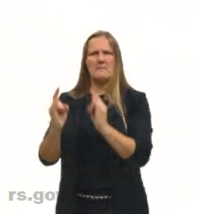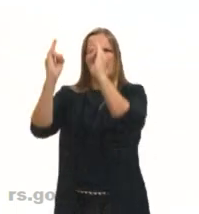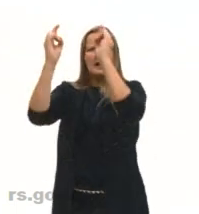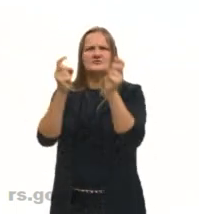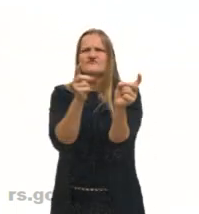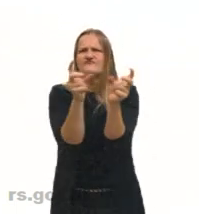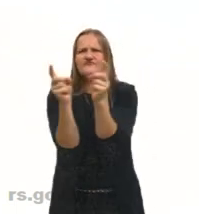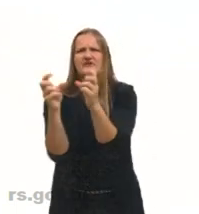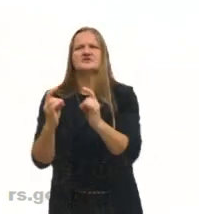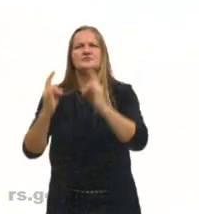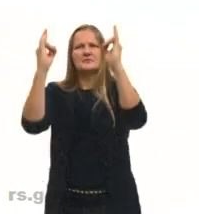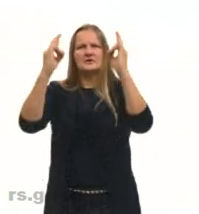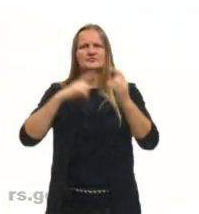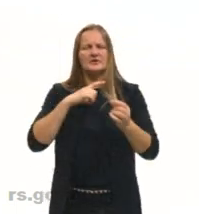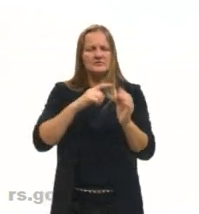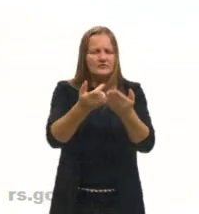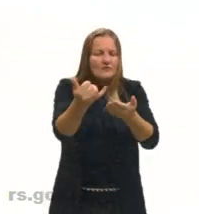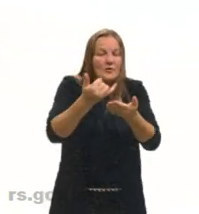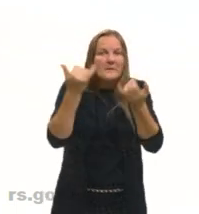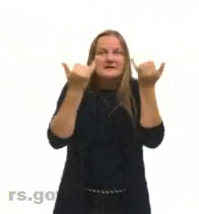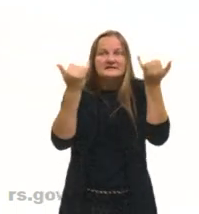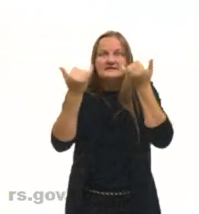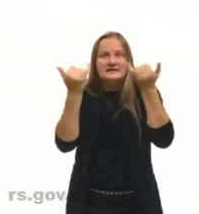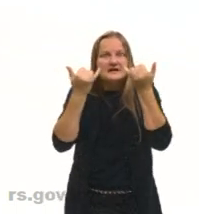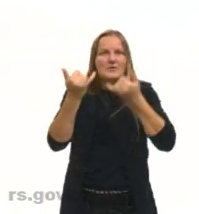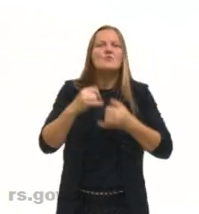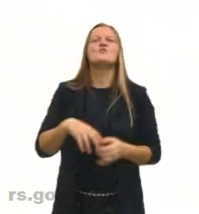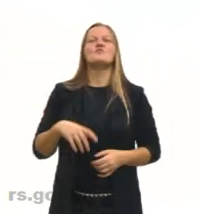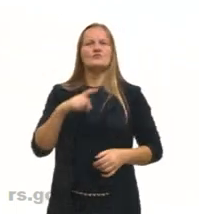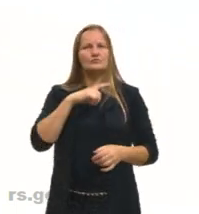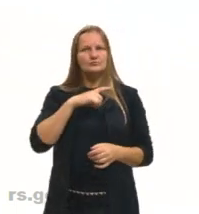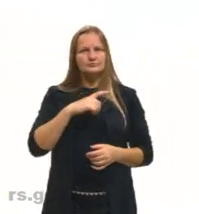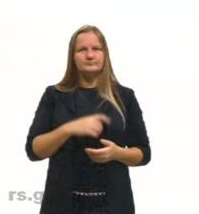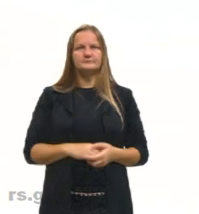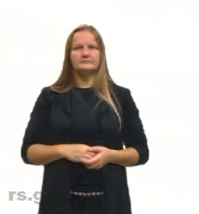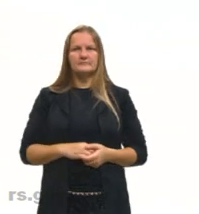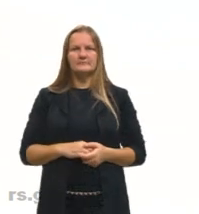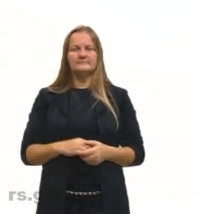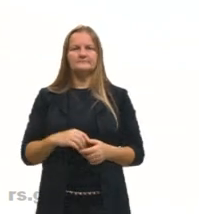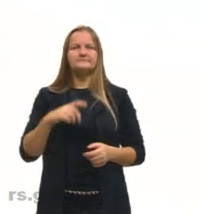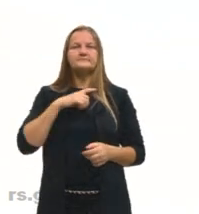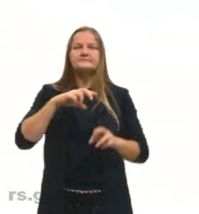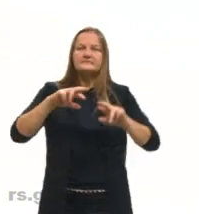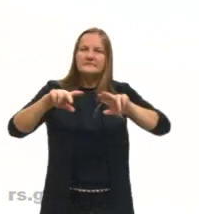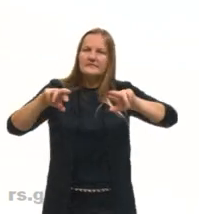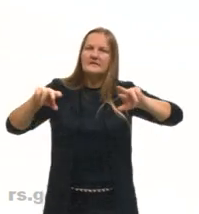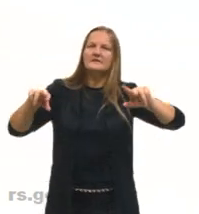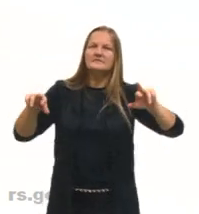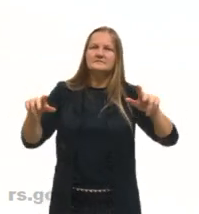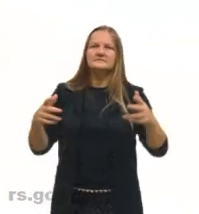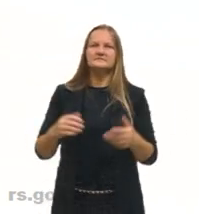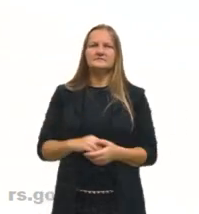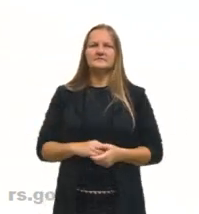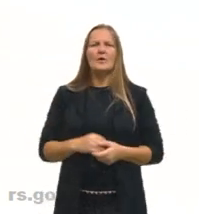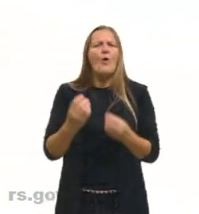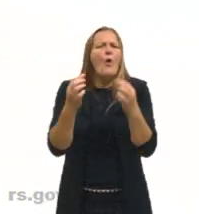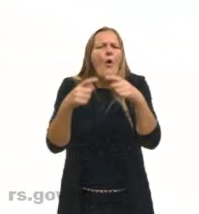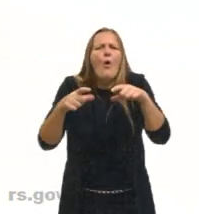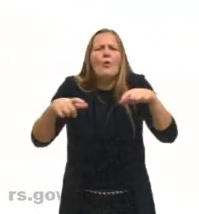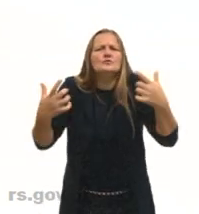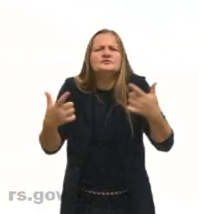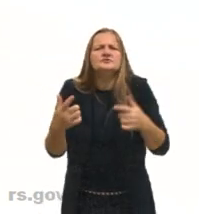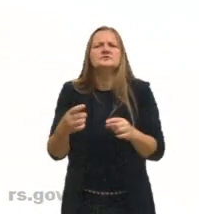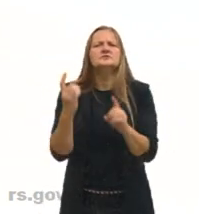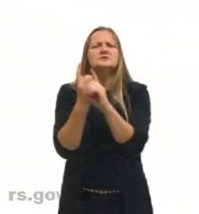venda de um imóvel vai ter essa planta aí com muito detalhamento Aonde a